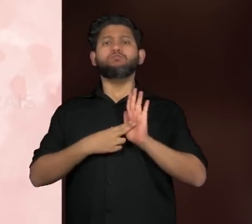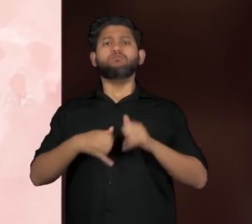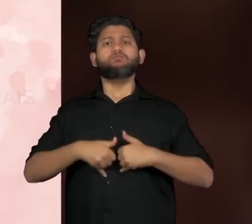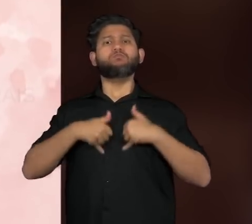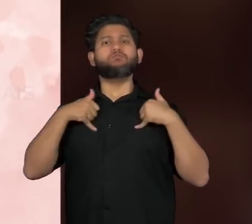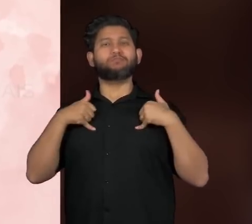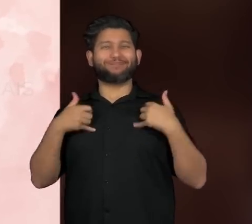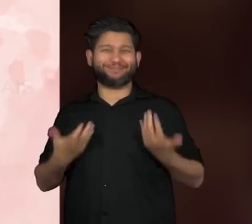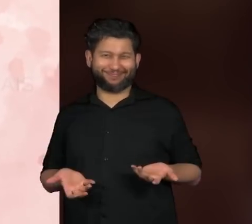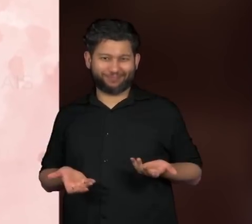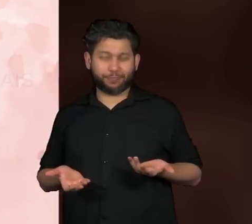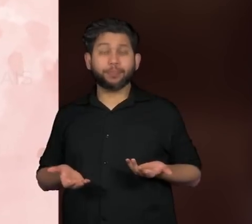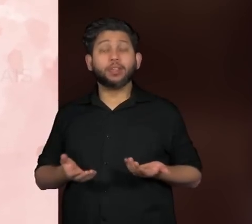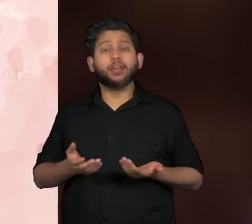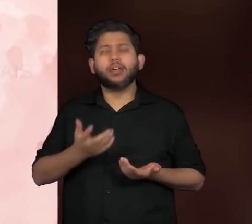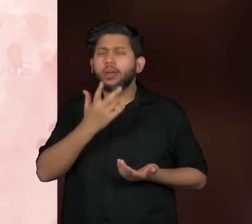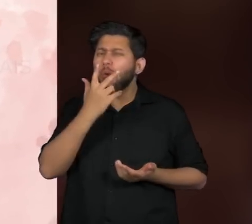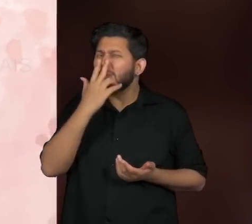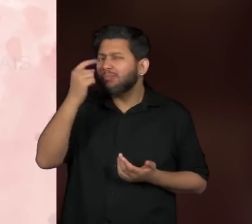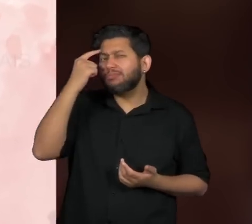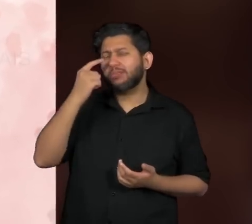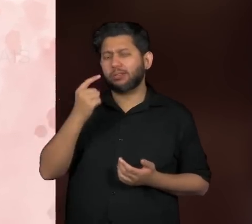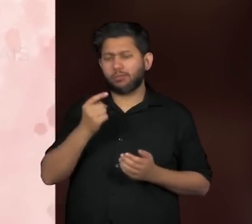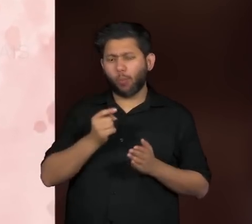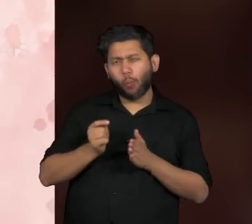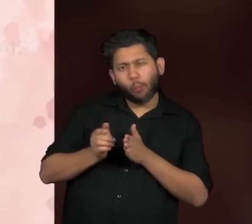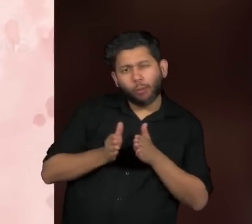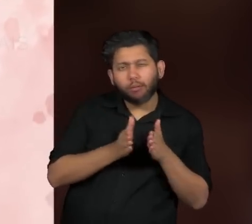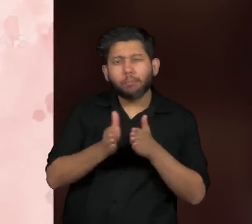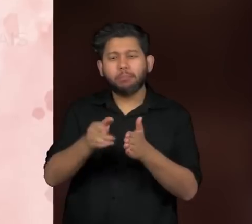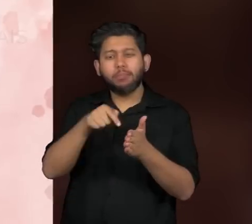acredito que o primeiro caminho para que a gente possa